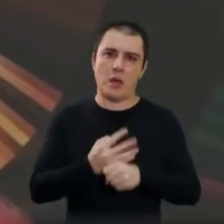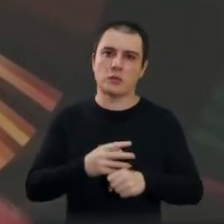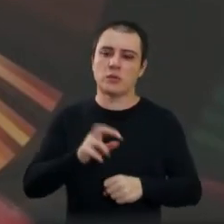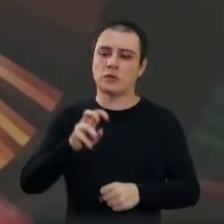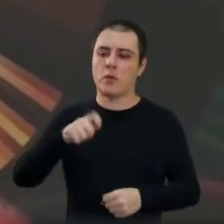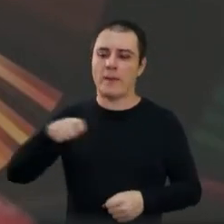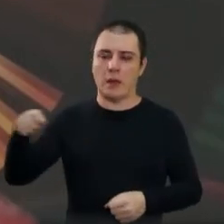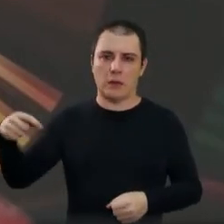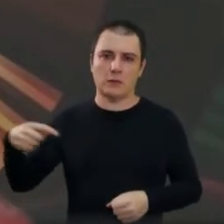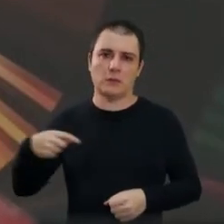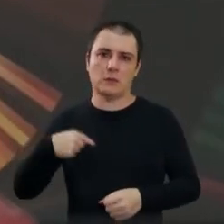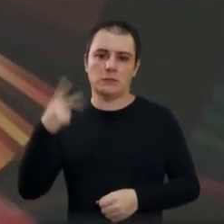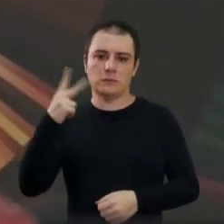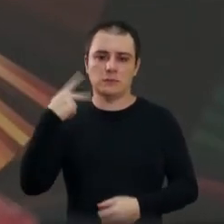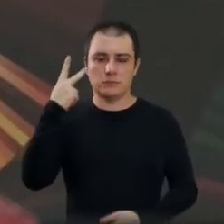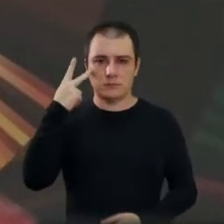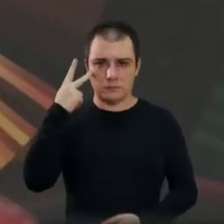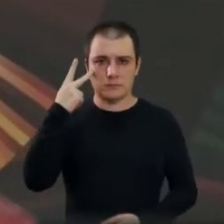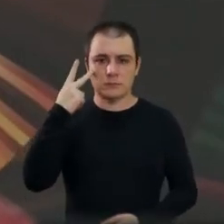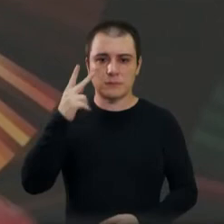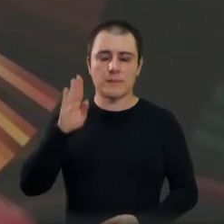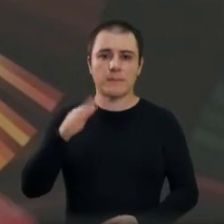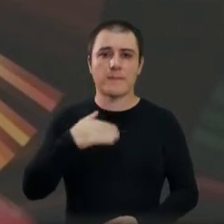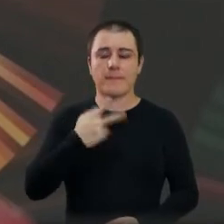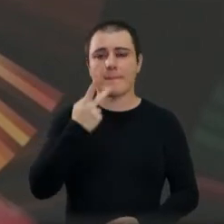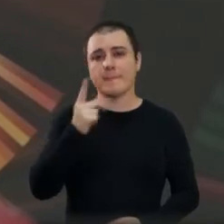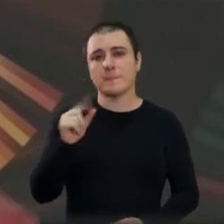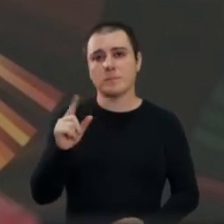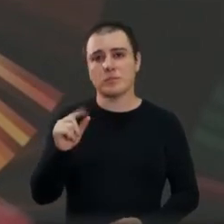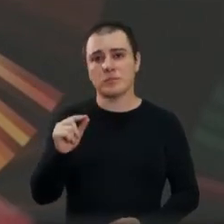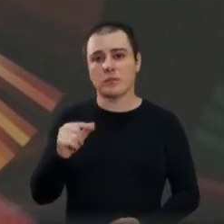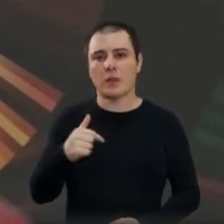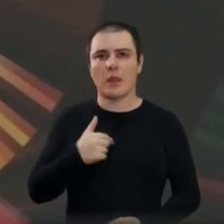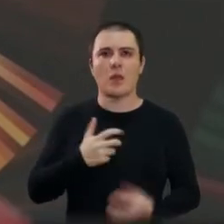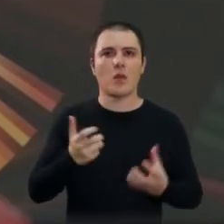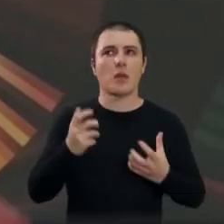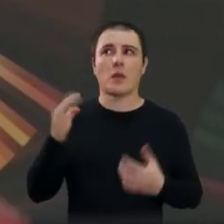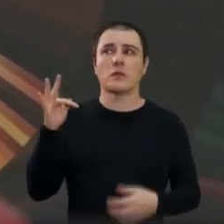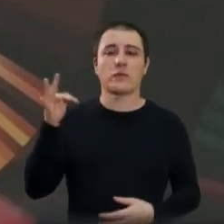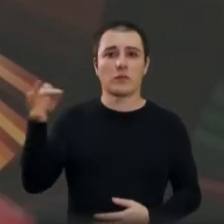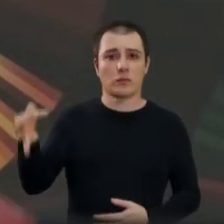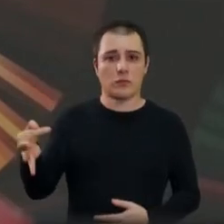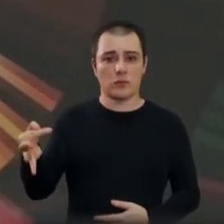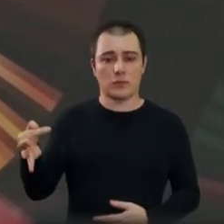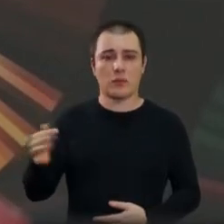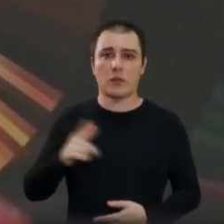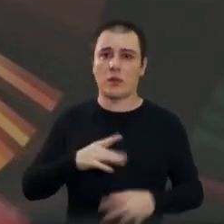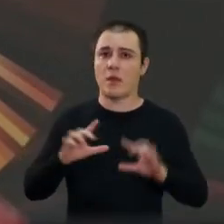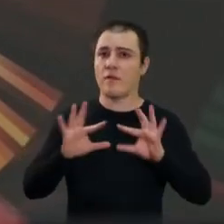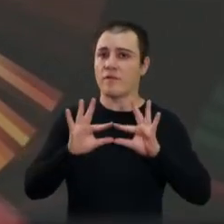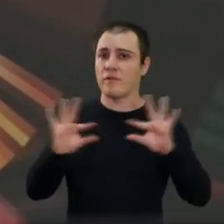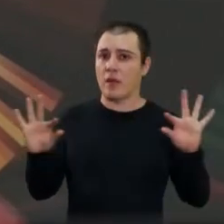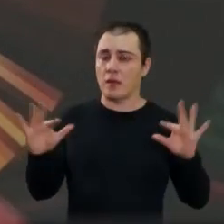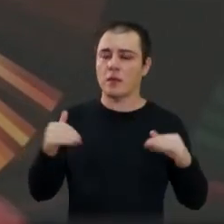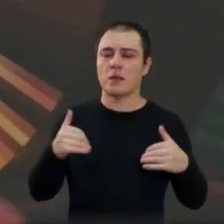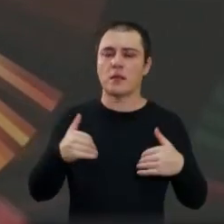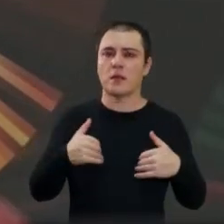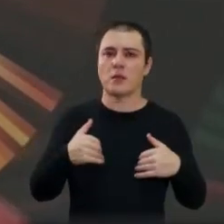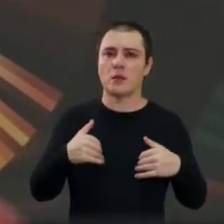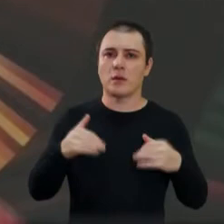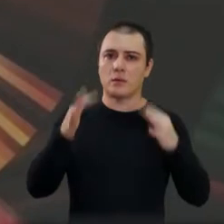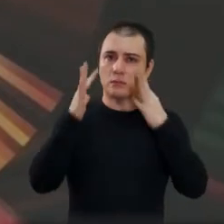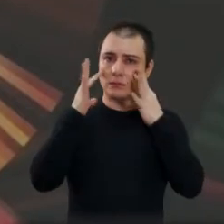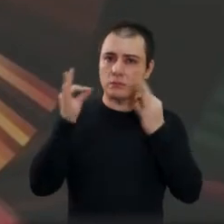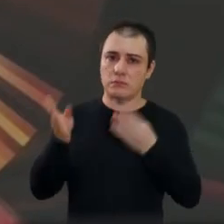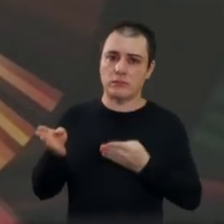5 meses que estou como Vereador Né mas gostaria de conseguir vencer no futuro uma frase dele que me chamou muita atenção é